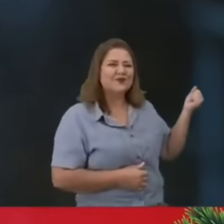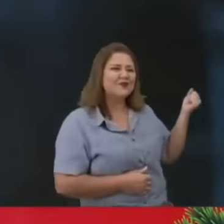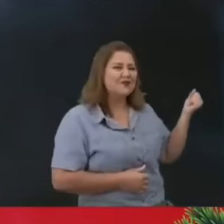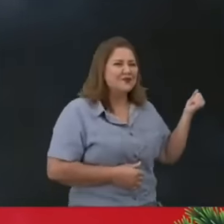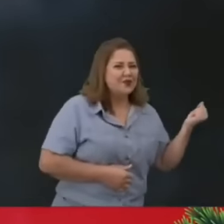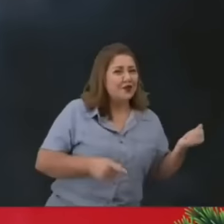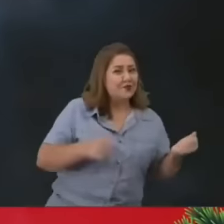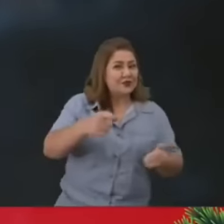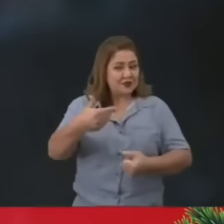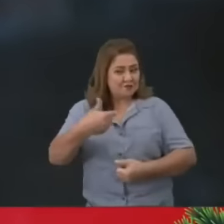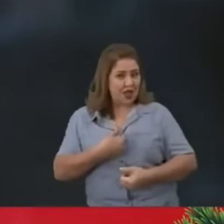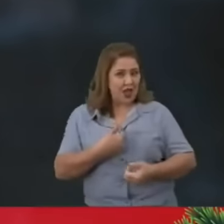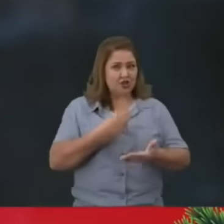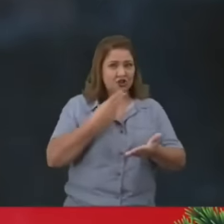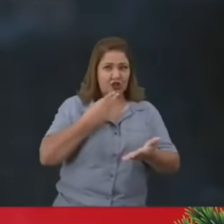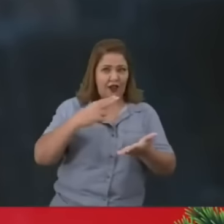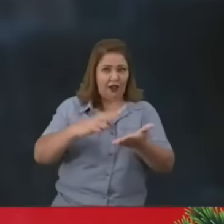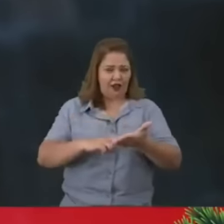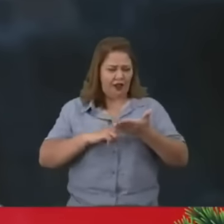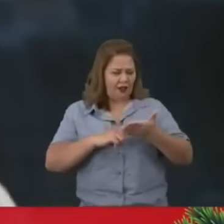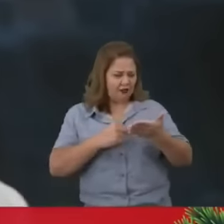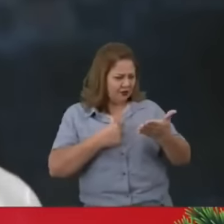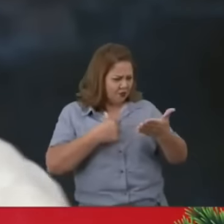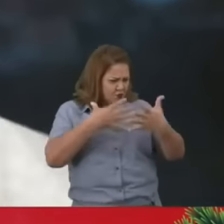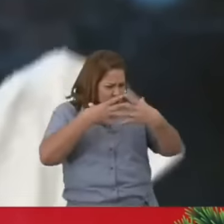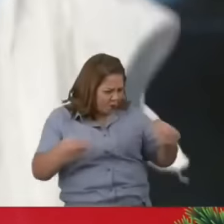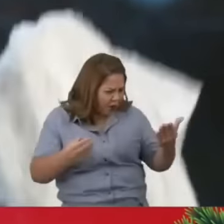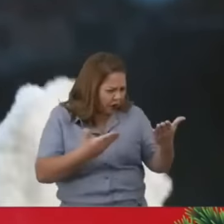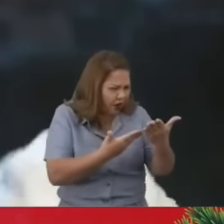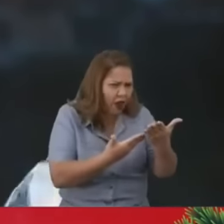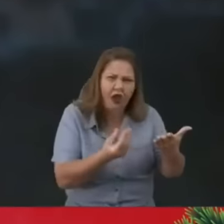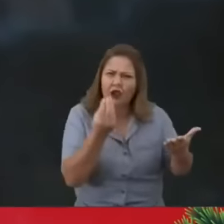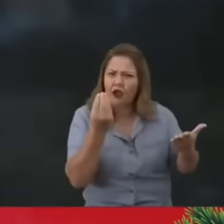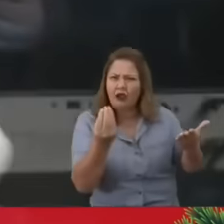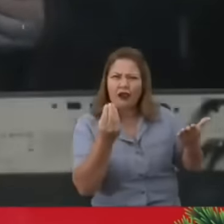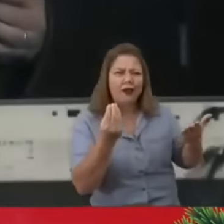Você me pede na carta que eu desapareça,